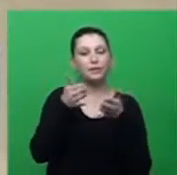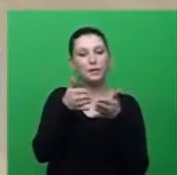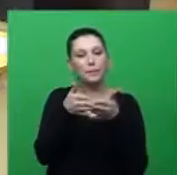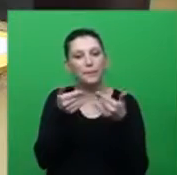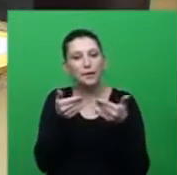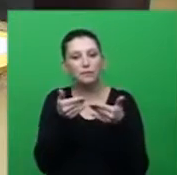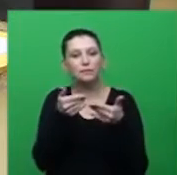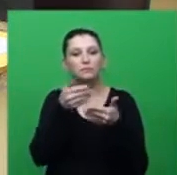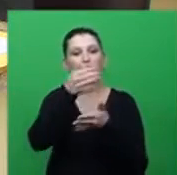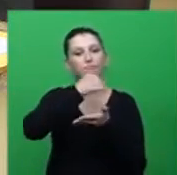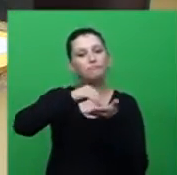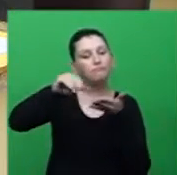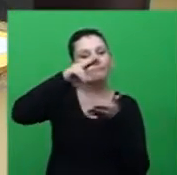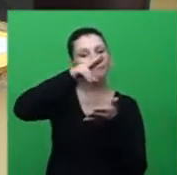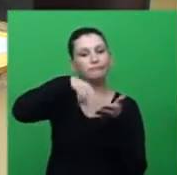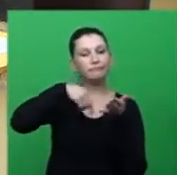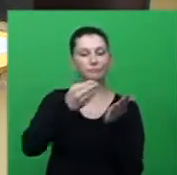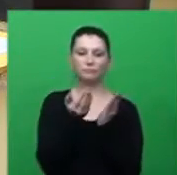leitura da Bíblia.